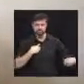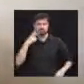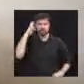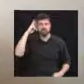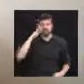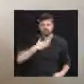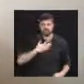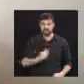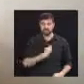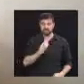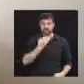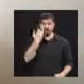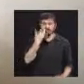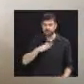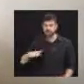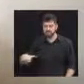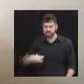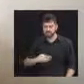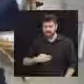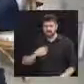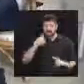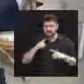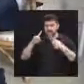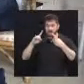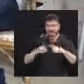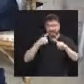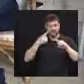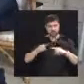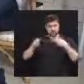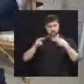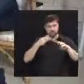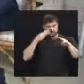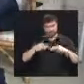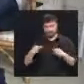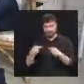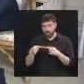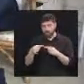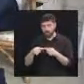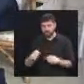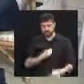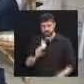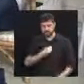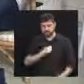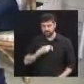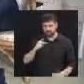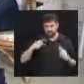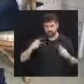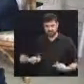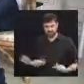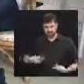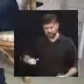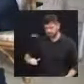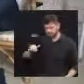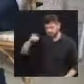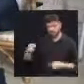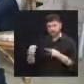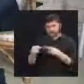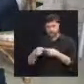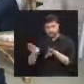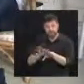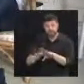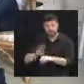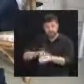a música faz parte do ser humano, da evolução do ser humano. E você pode aplicá-la também para a cura de